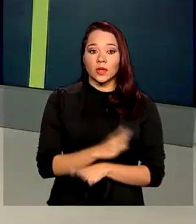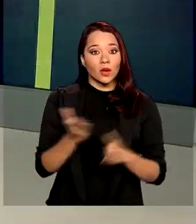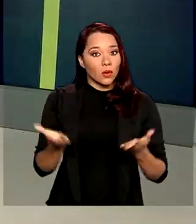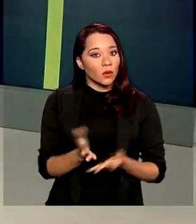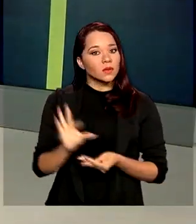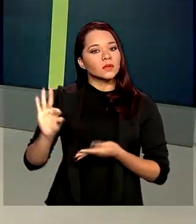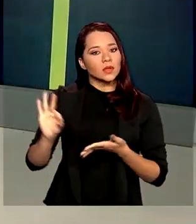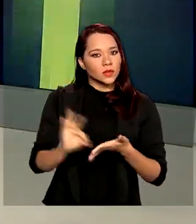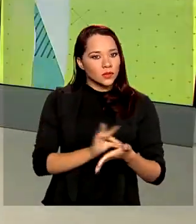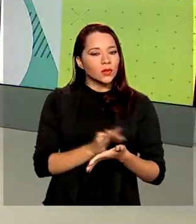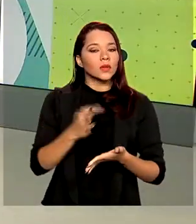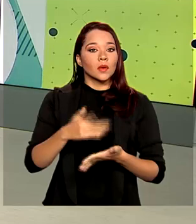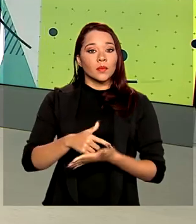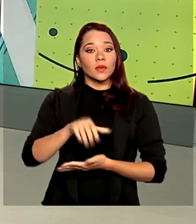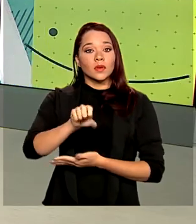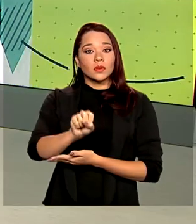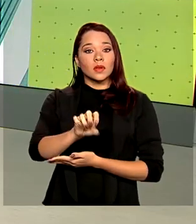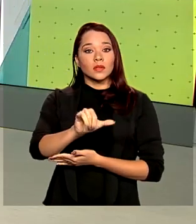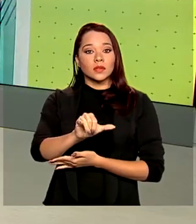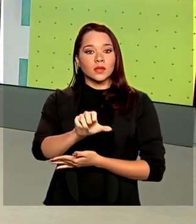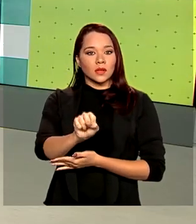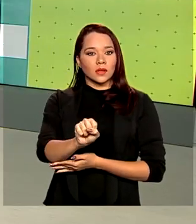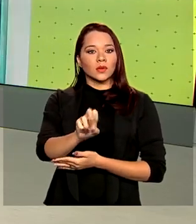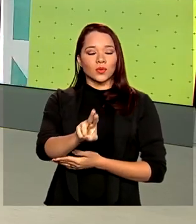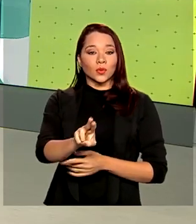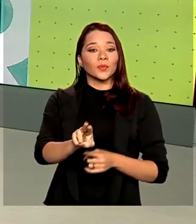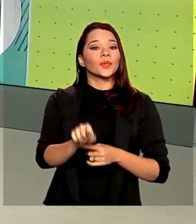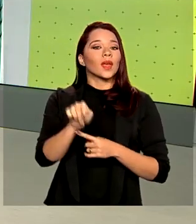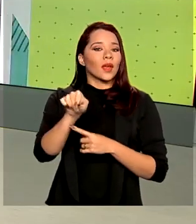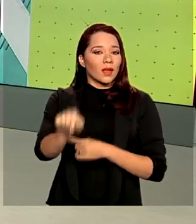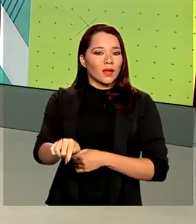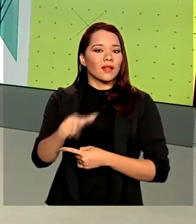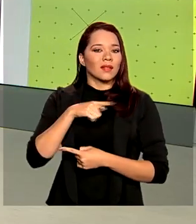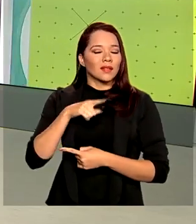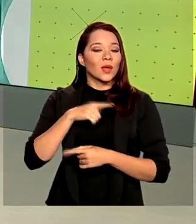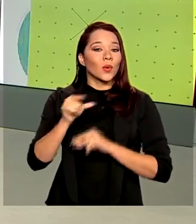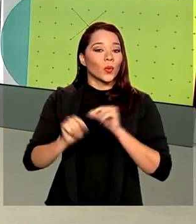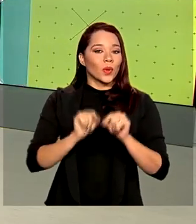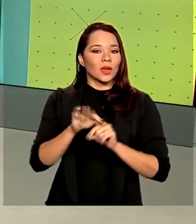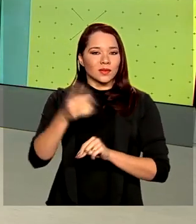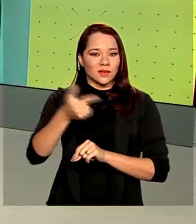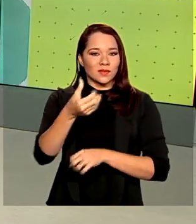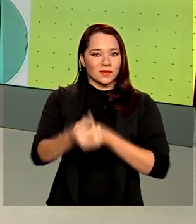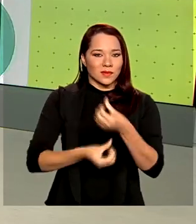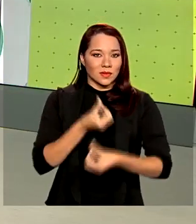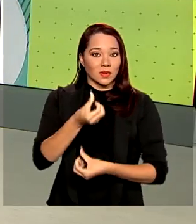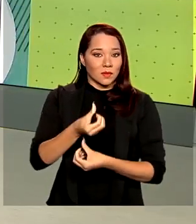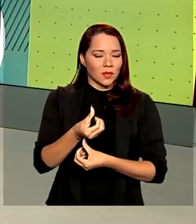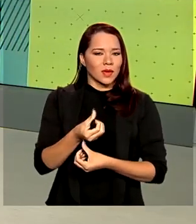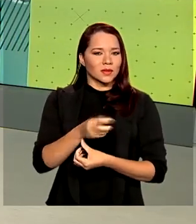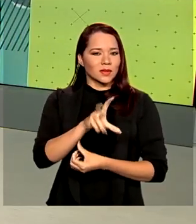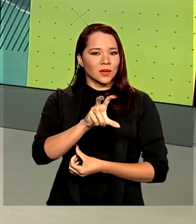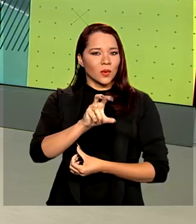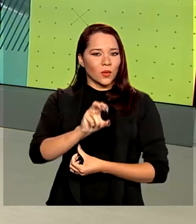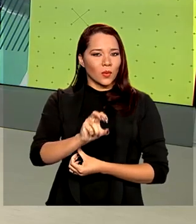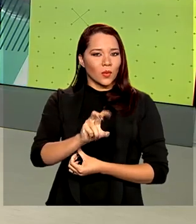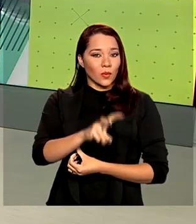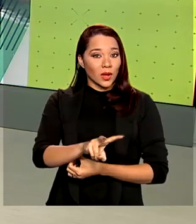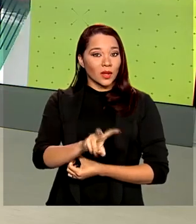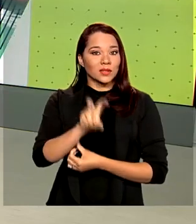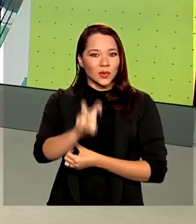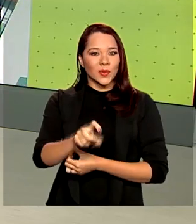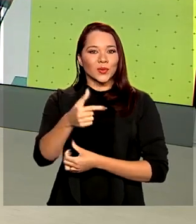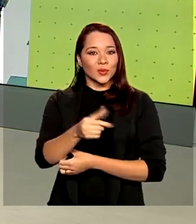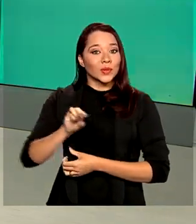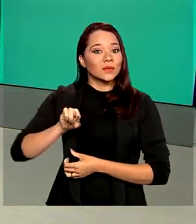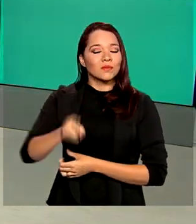inscrições para o Sistema de Seleção Unificada. O Sisu oferece para o segundo semestre quase 52 mil vagas